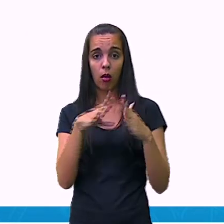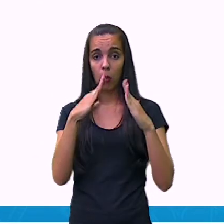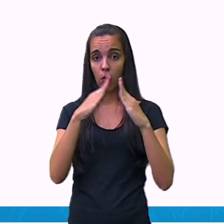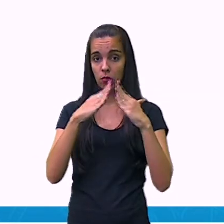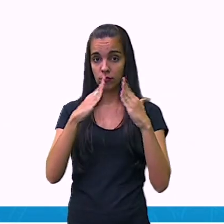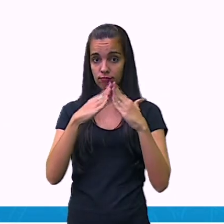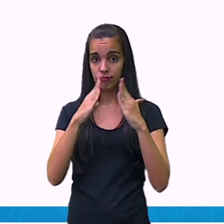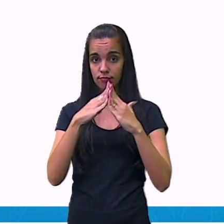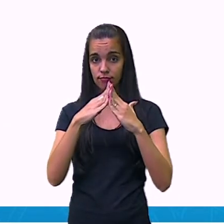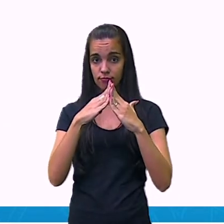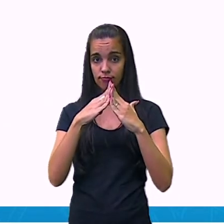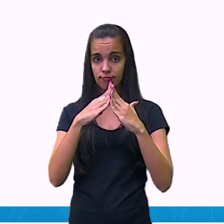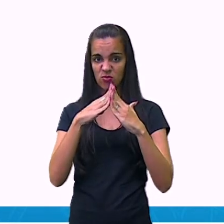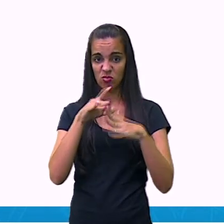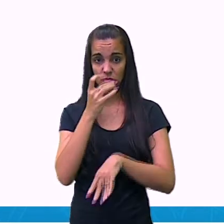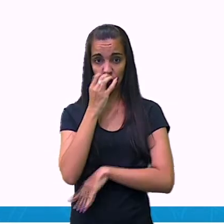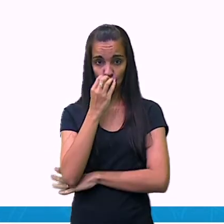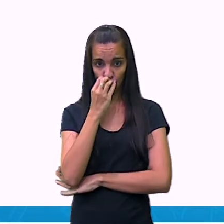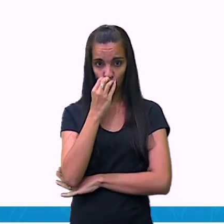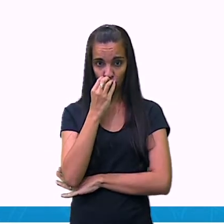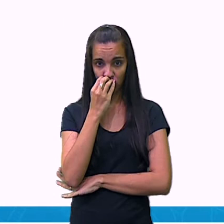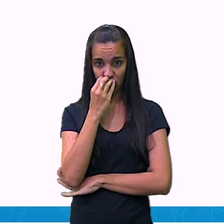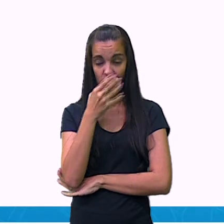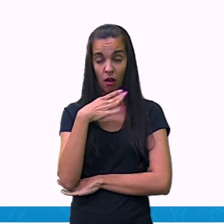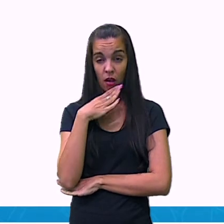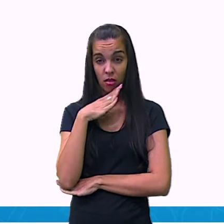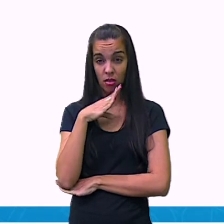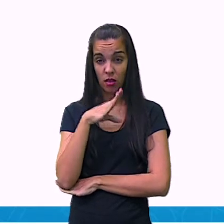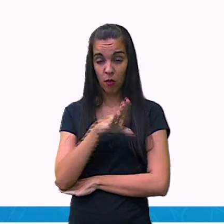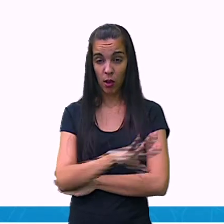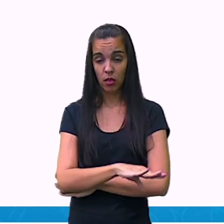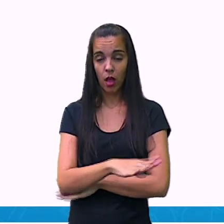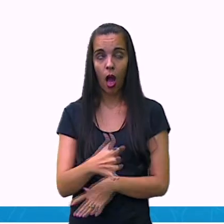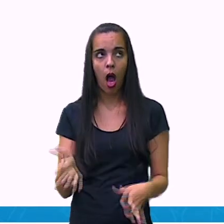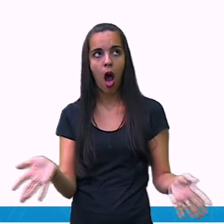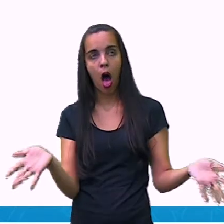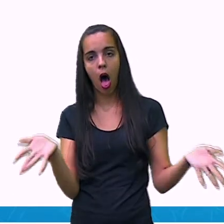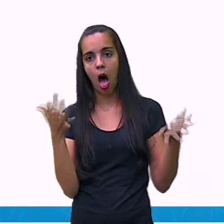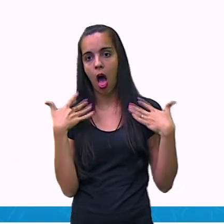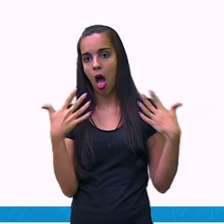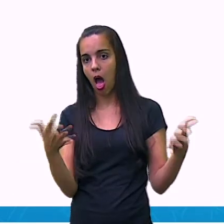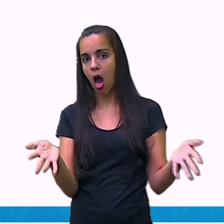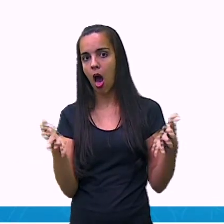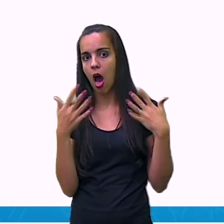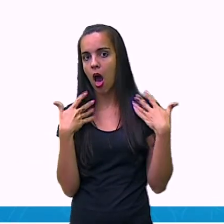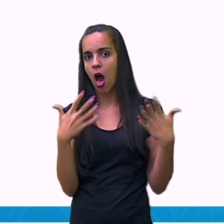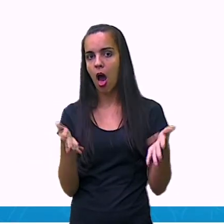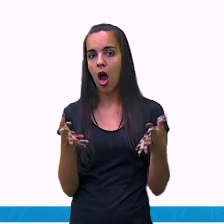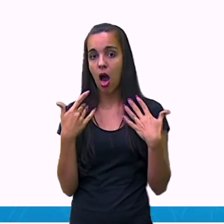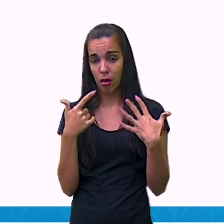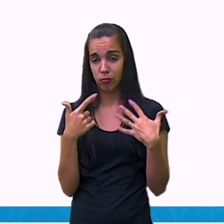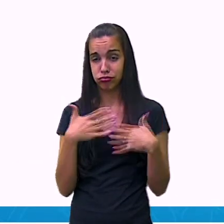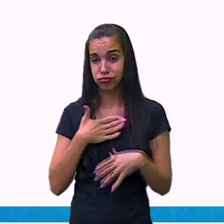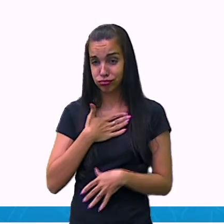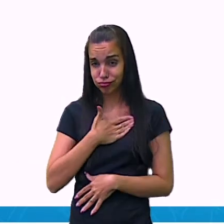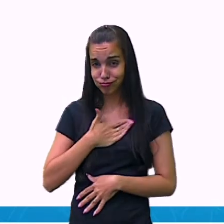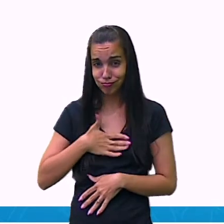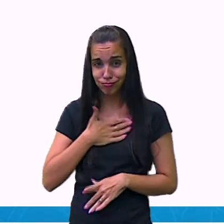em cima de uma casinha de cachorro em uma tarde quente de